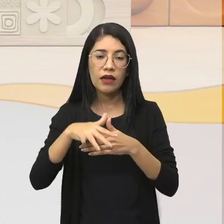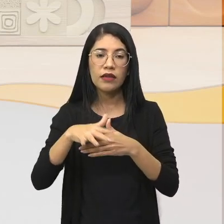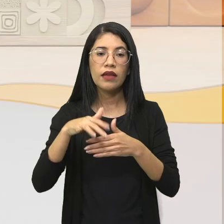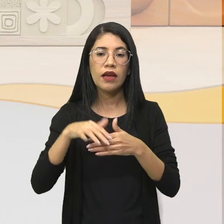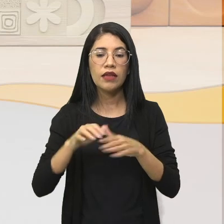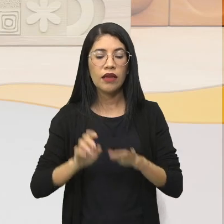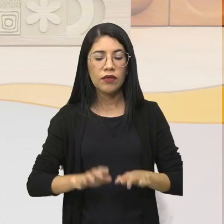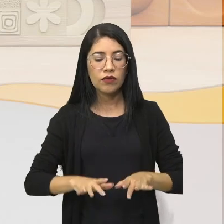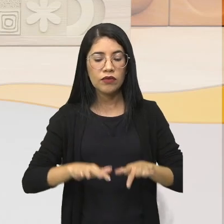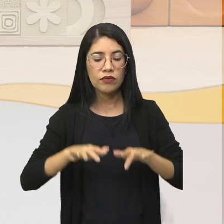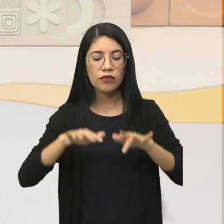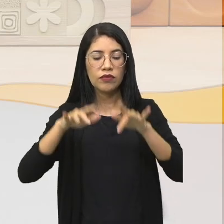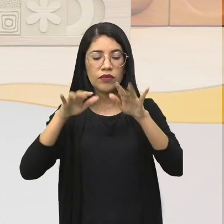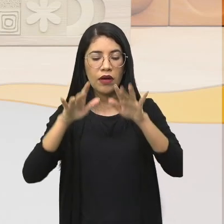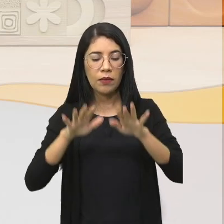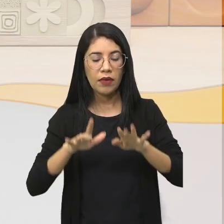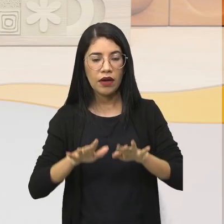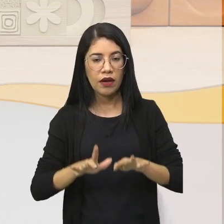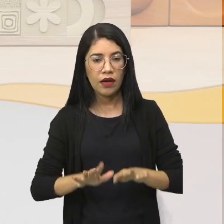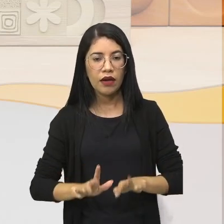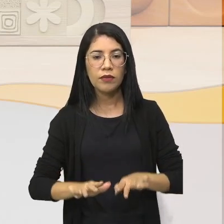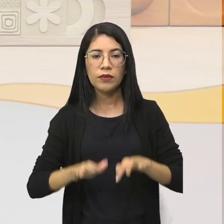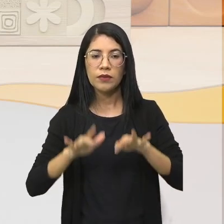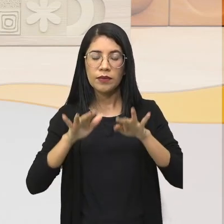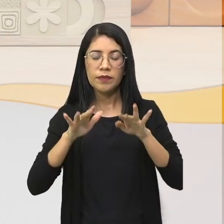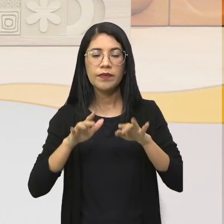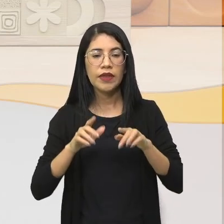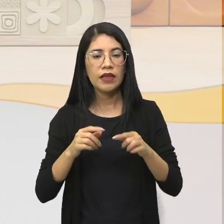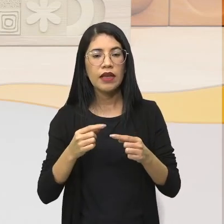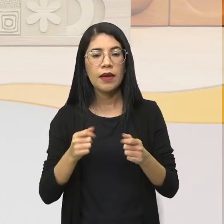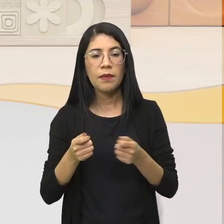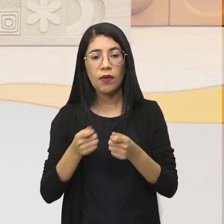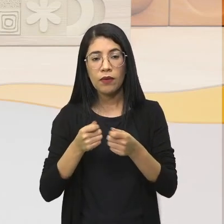as cheias e também as baixas da marés.